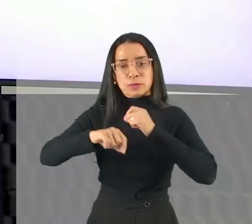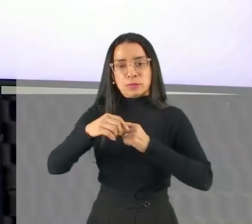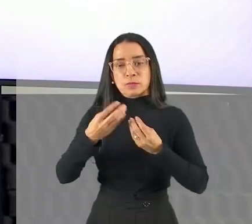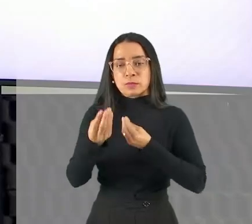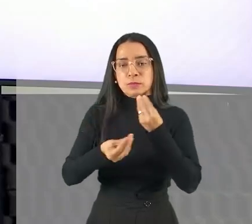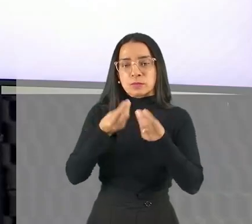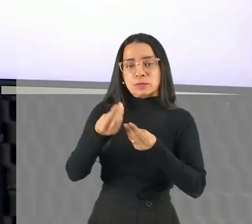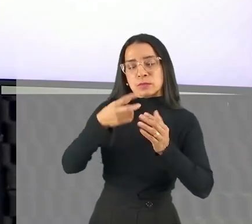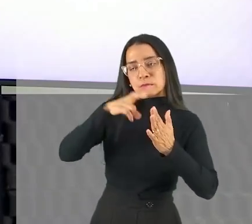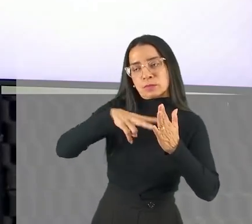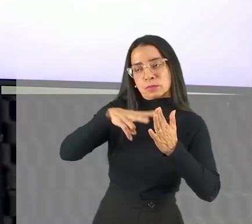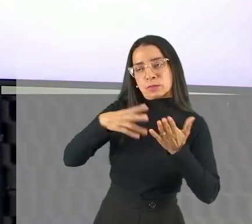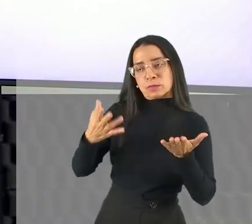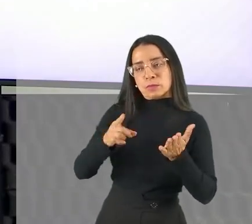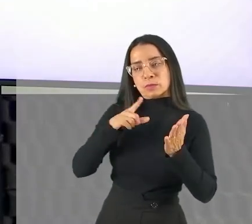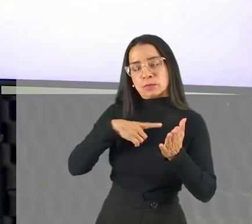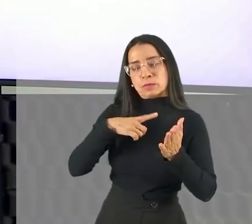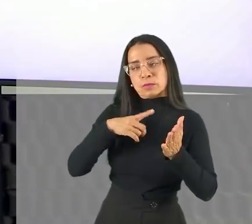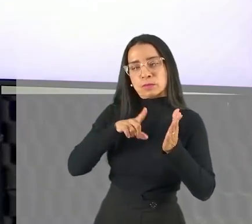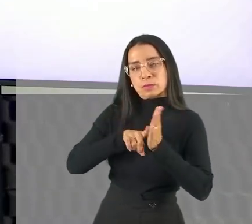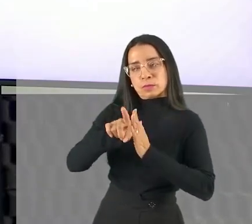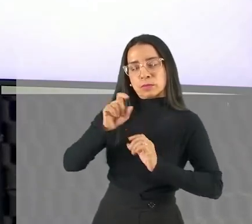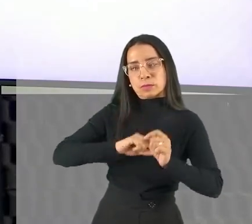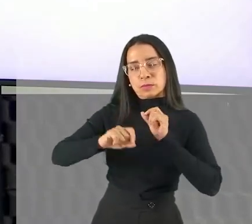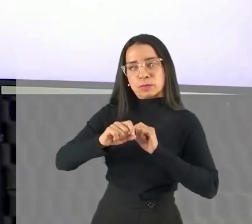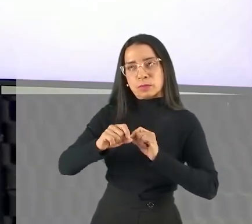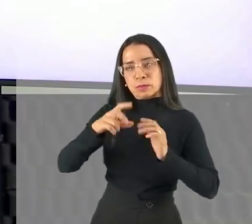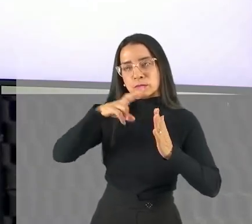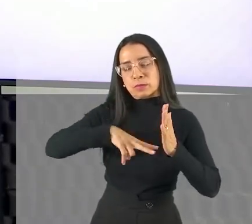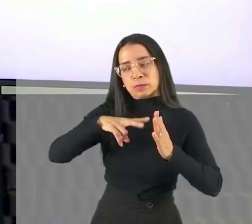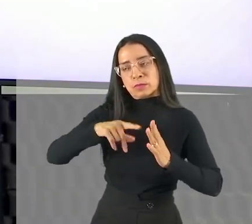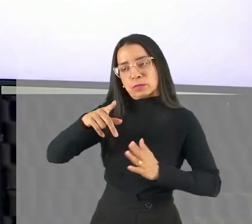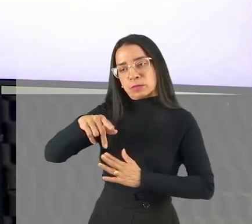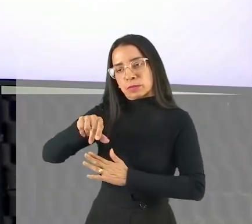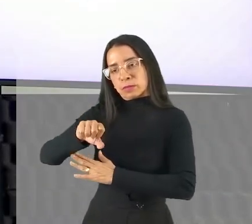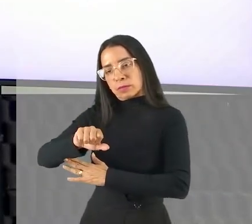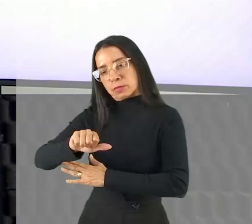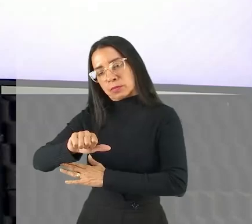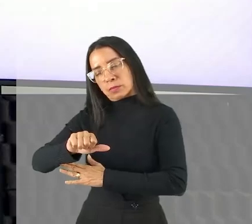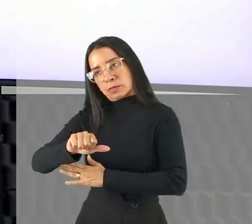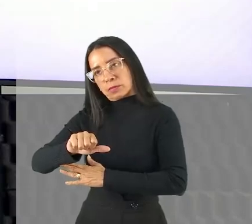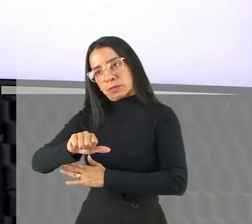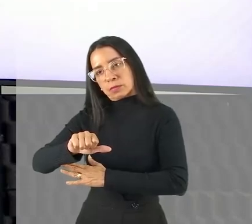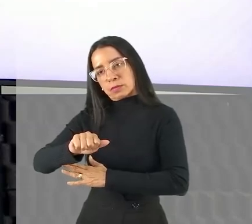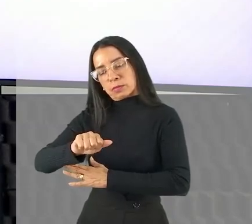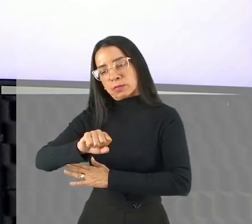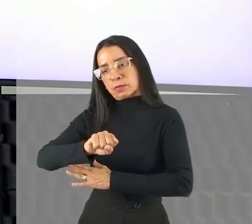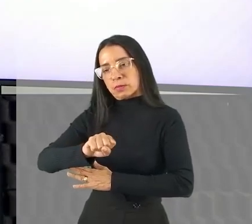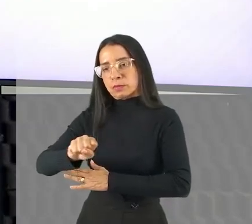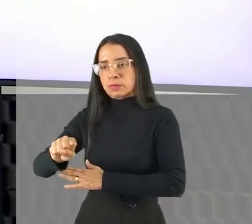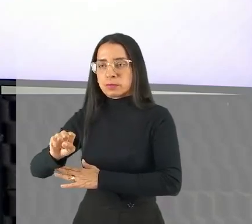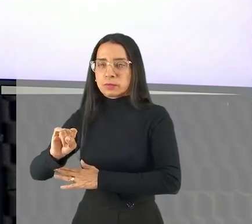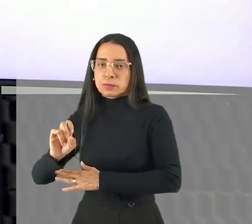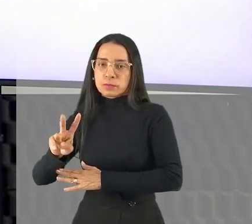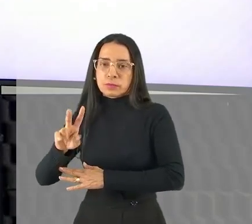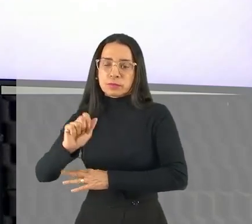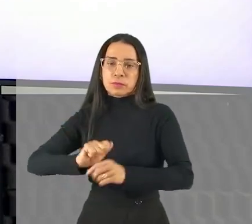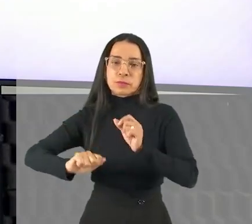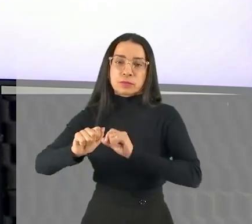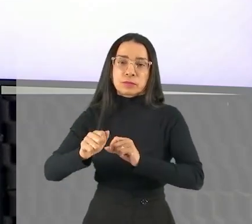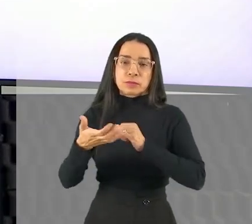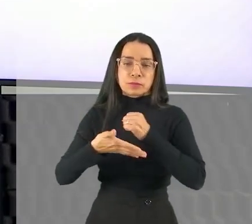da forma da leitura. Ele trata até da questão da leitura passiva, e aí com base nisso a gente vai ver a estratégia argumentativa que a gente